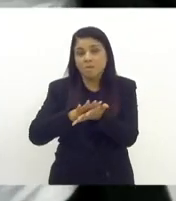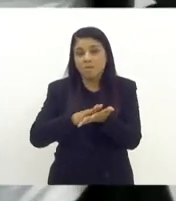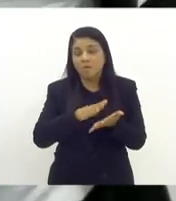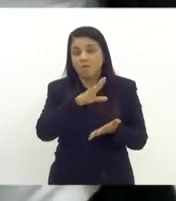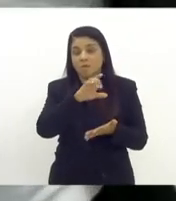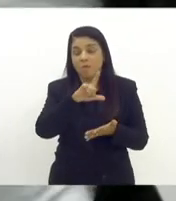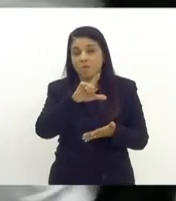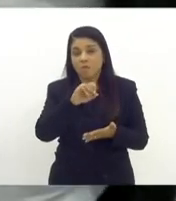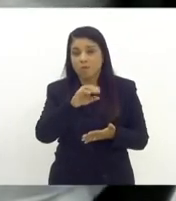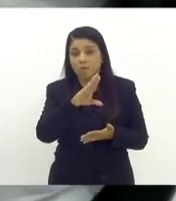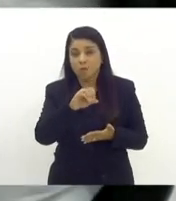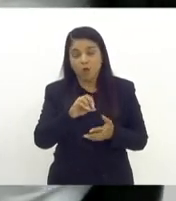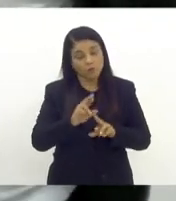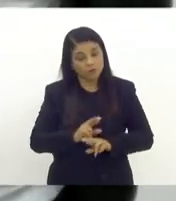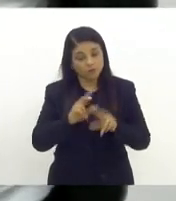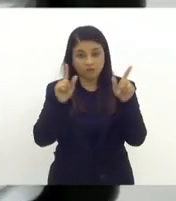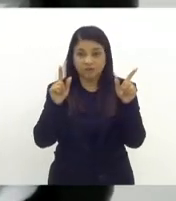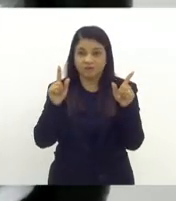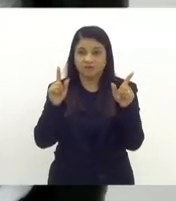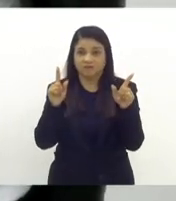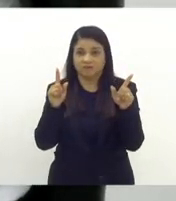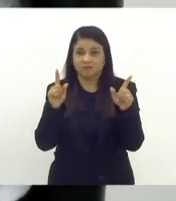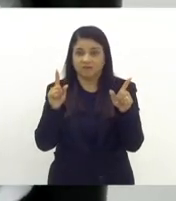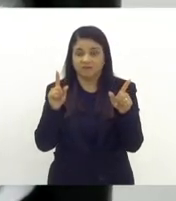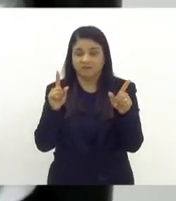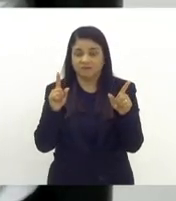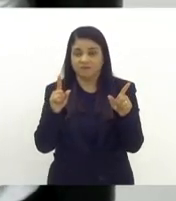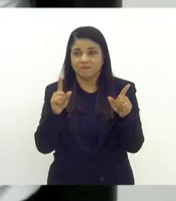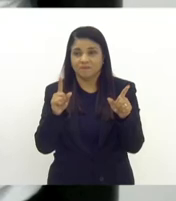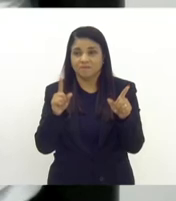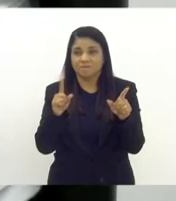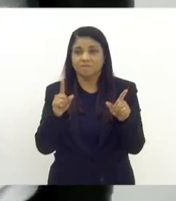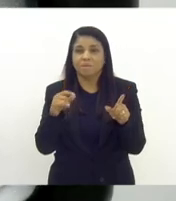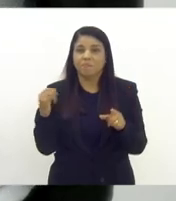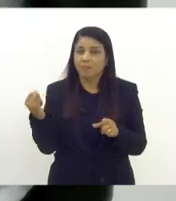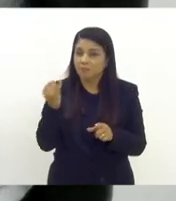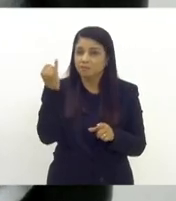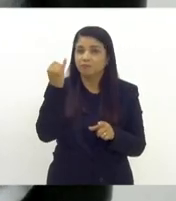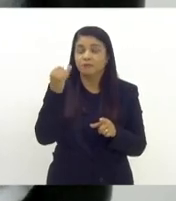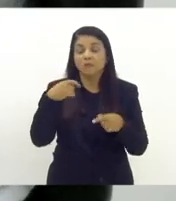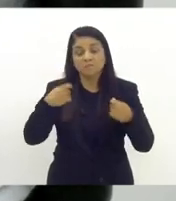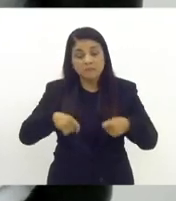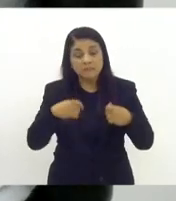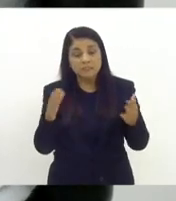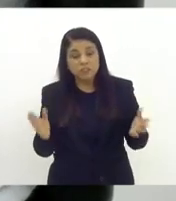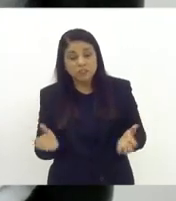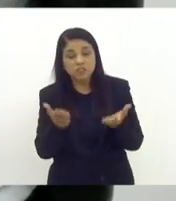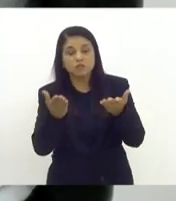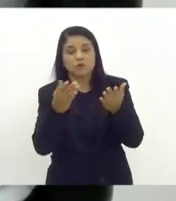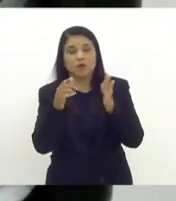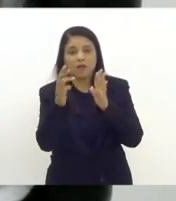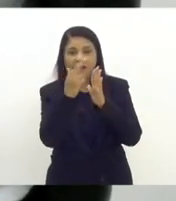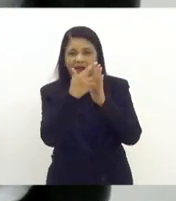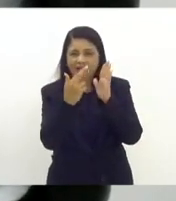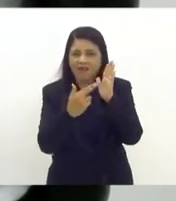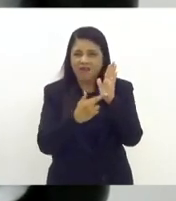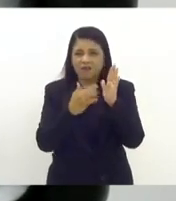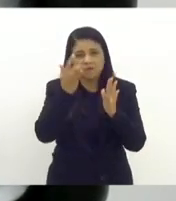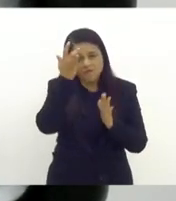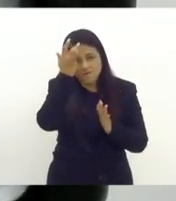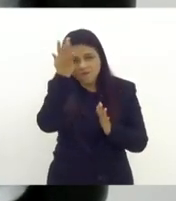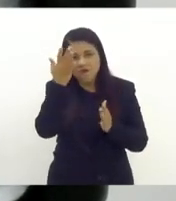isso é muito importante eu acho que a gente que a gente estimular um regramento mais facilitado